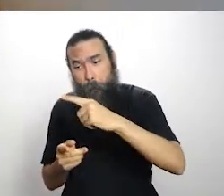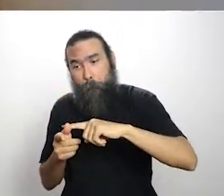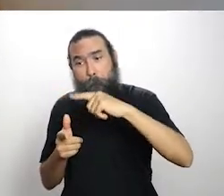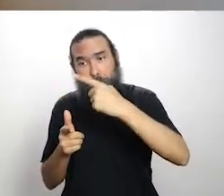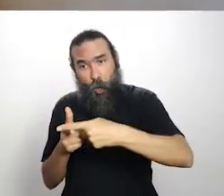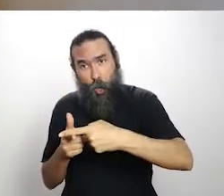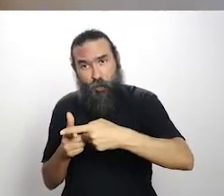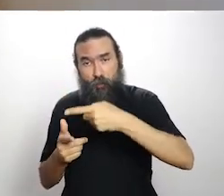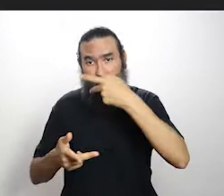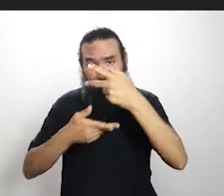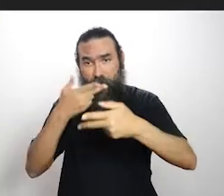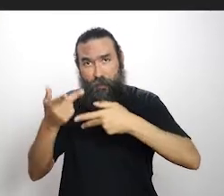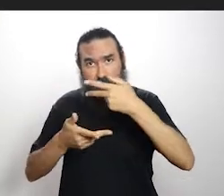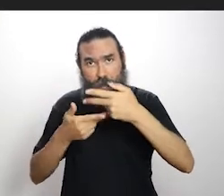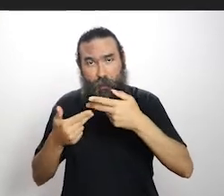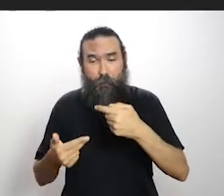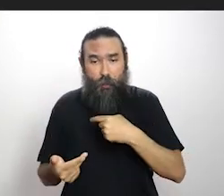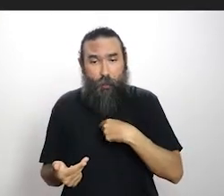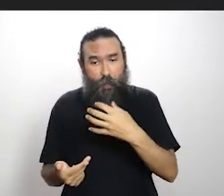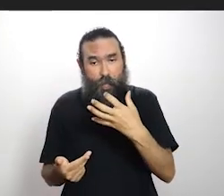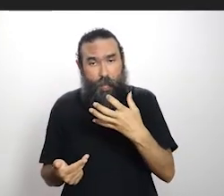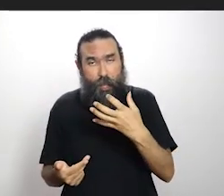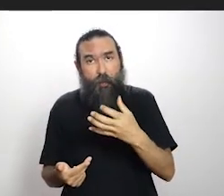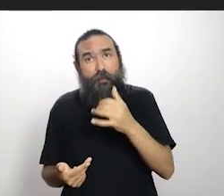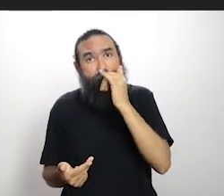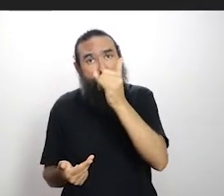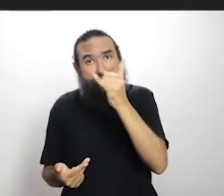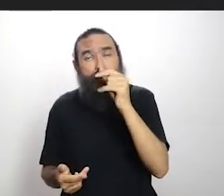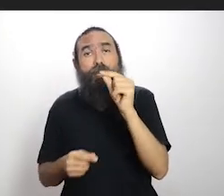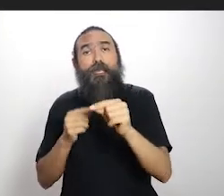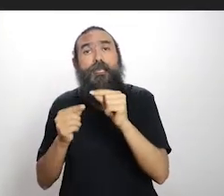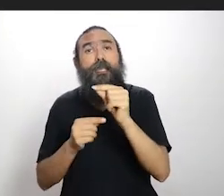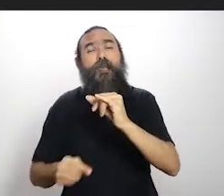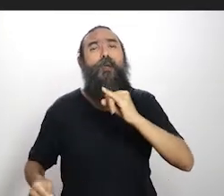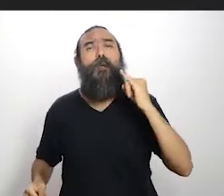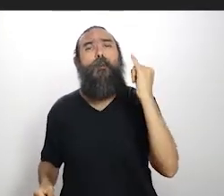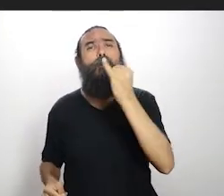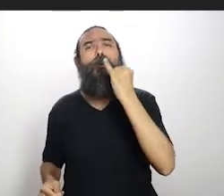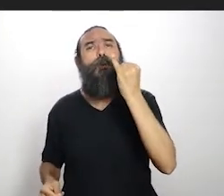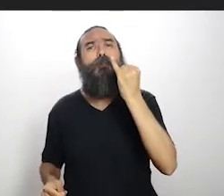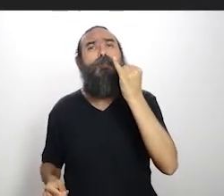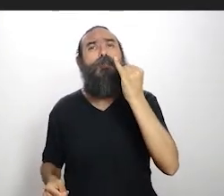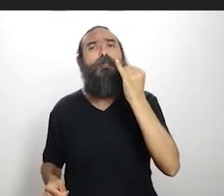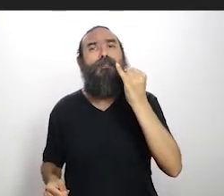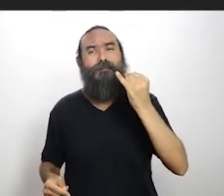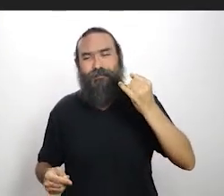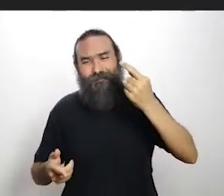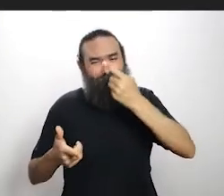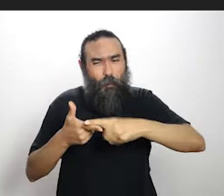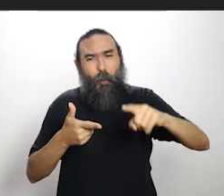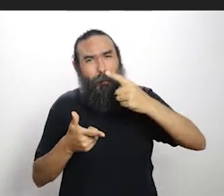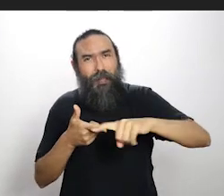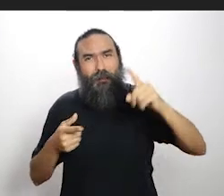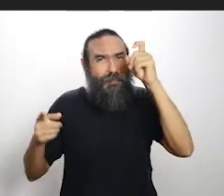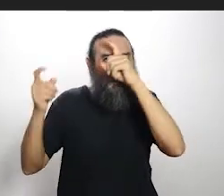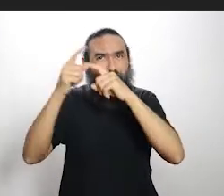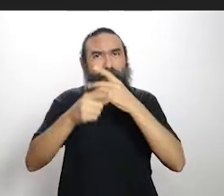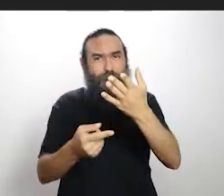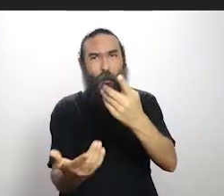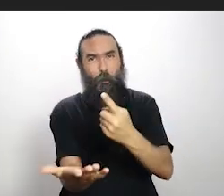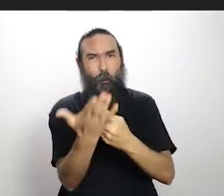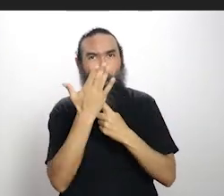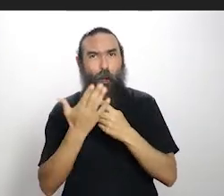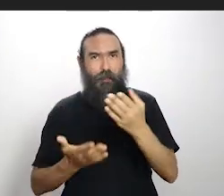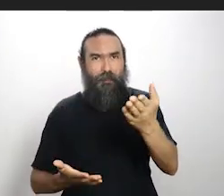painelista, que vai ser a Lúcia Alberta, só reforçando, né, o quão é importante também, não só desses desafios que a Shirley nos